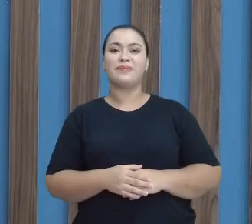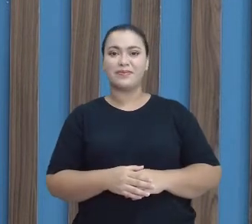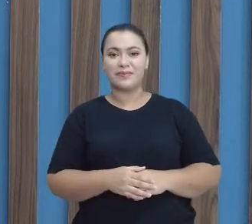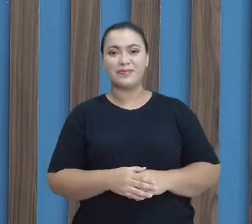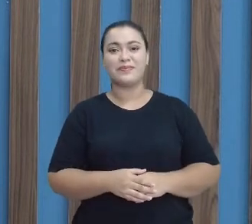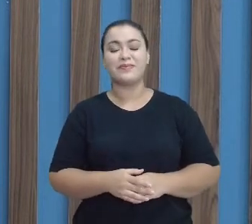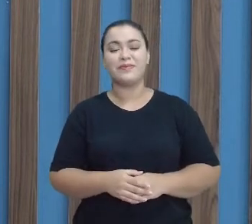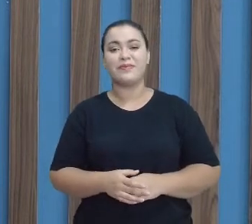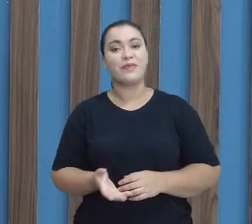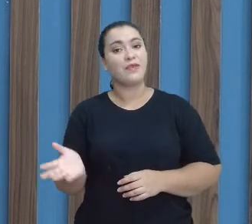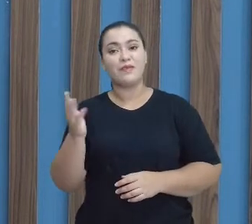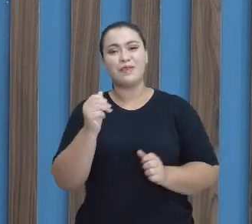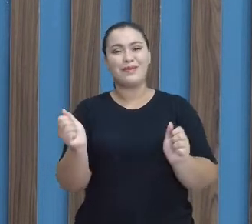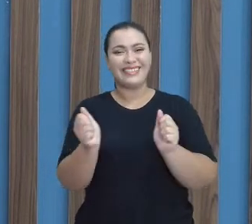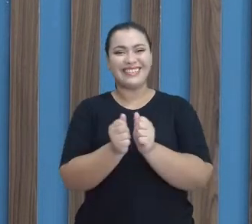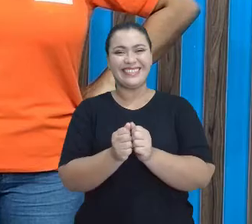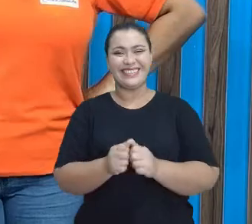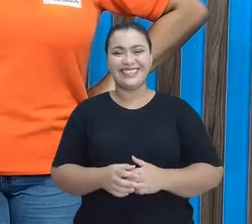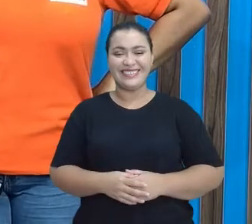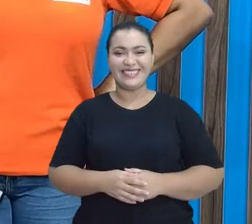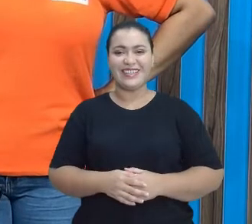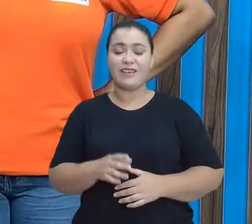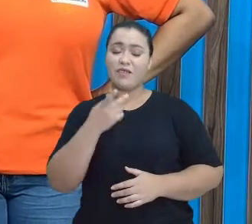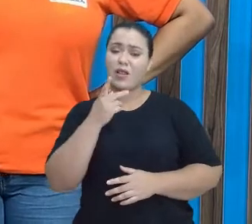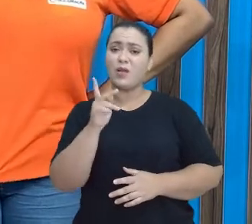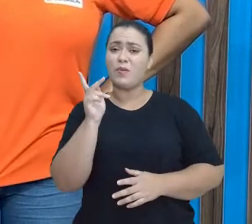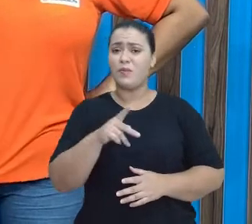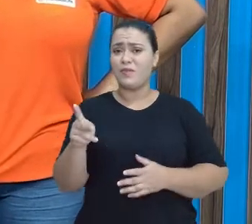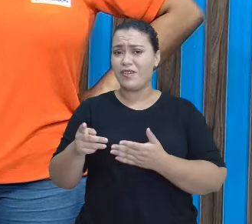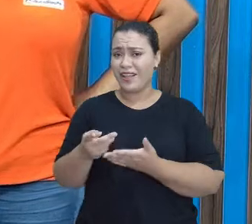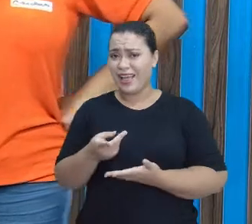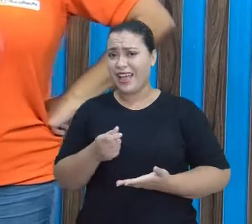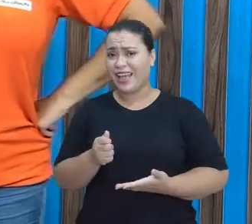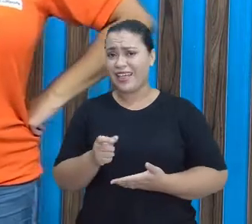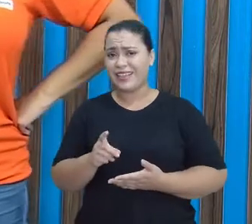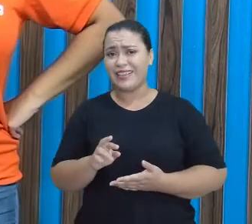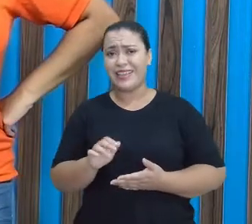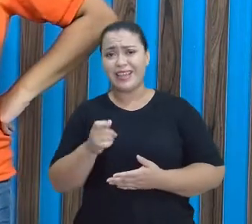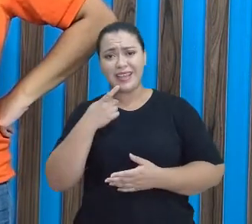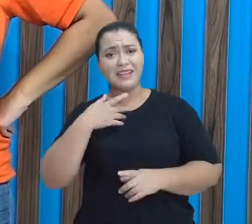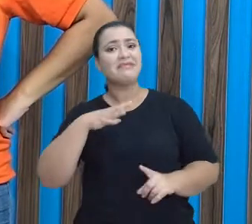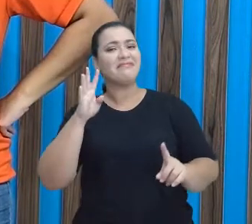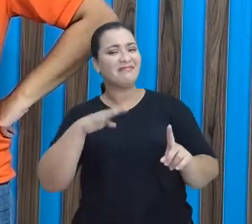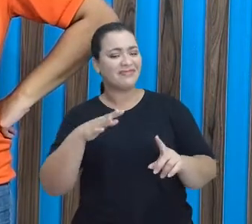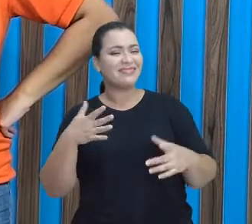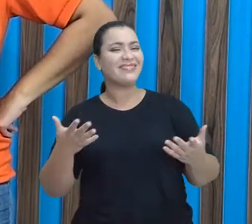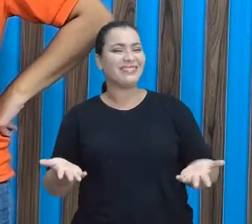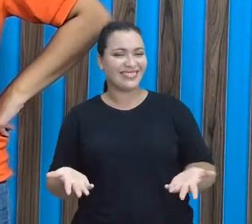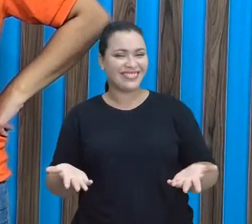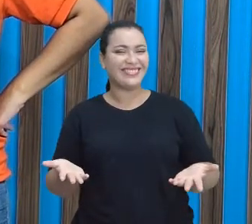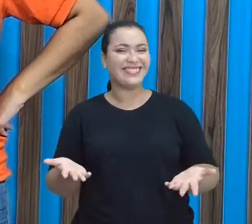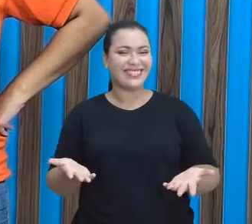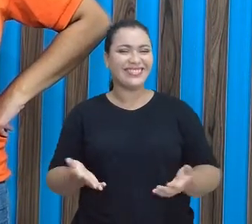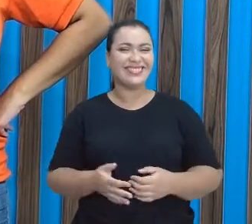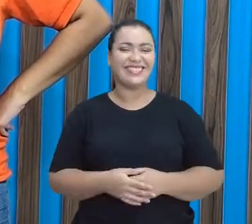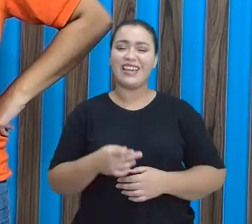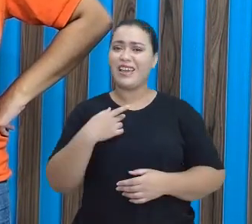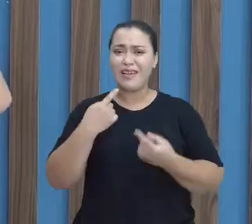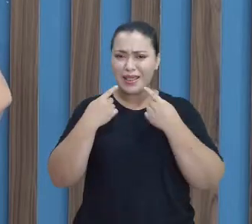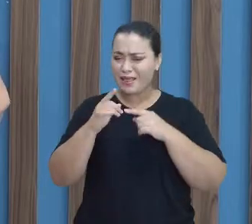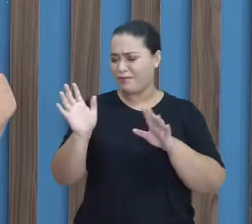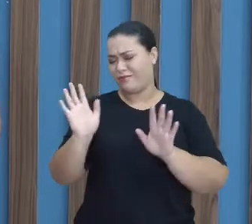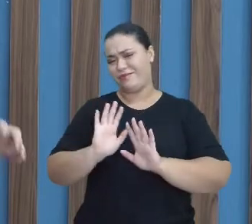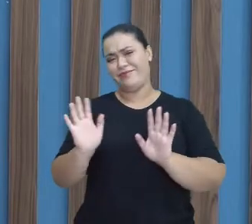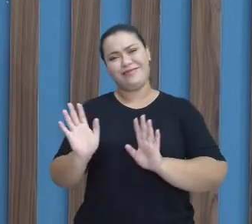carinhosa, vamos juntos. A professora Adriana hoje está o quê? Elogiosa. Eu vou reclamar? Eu não